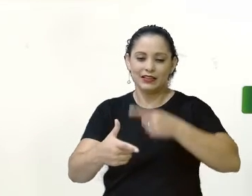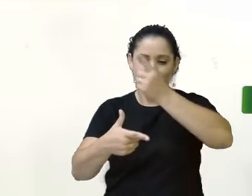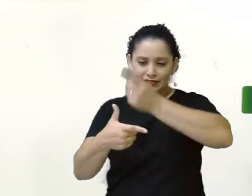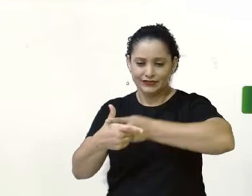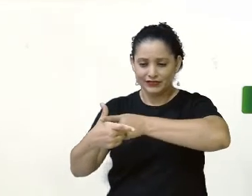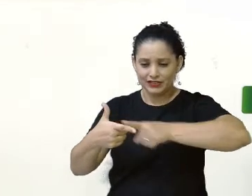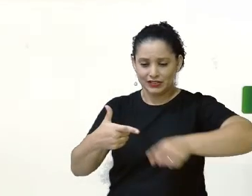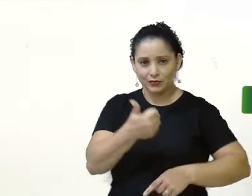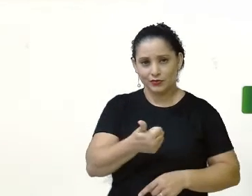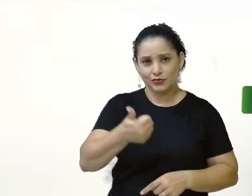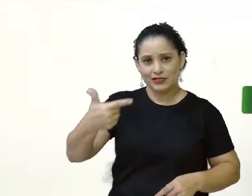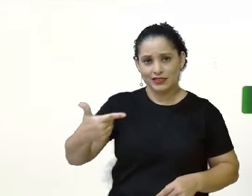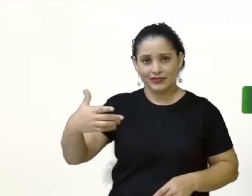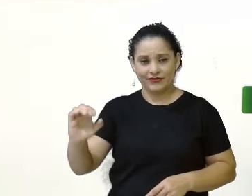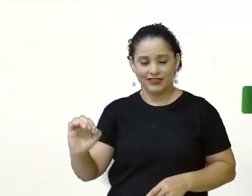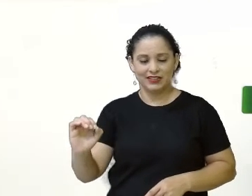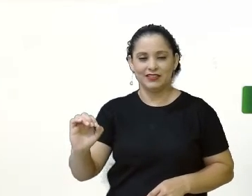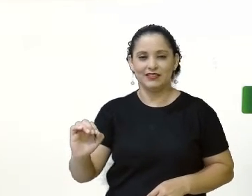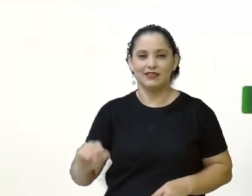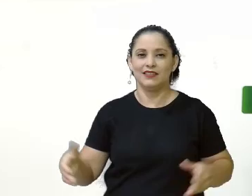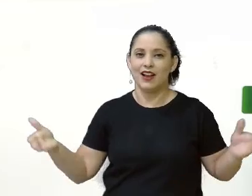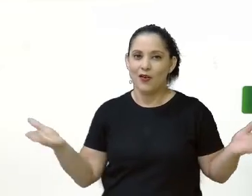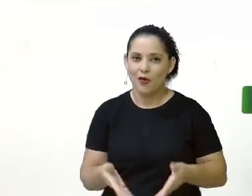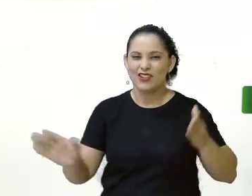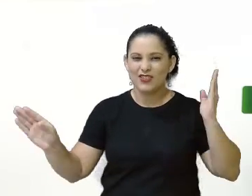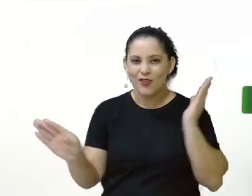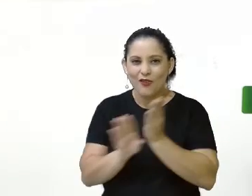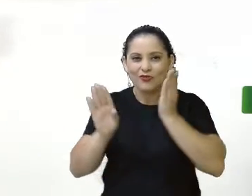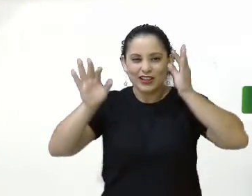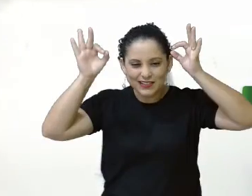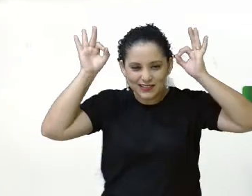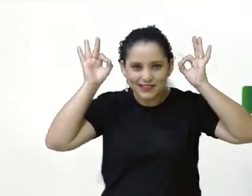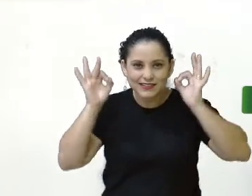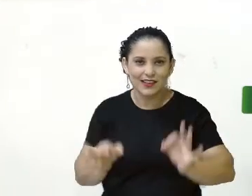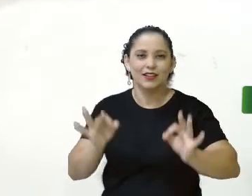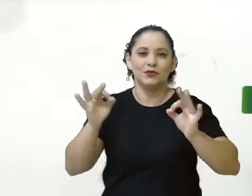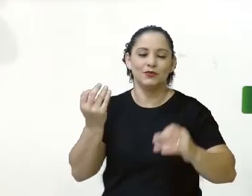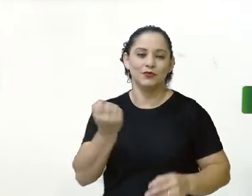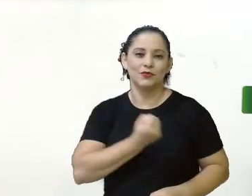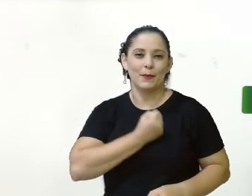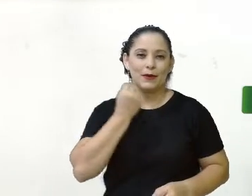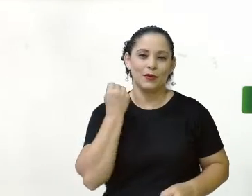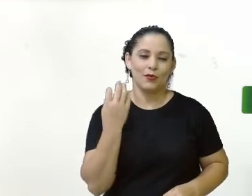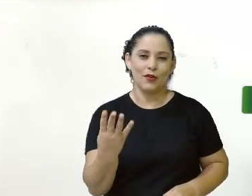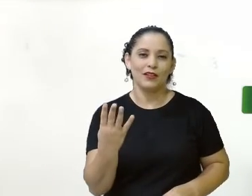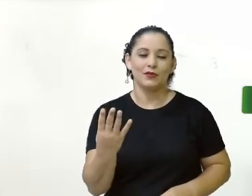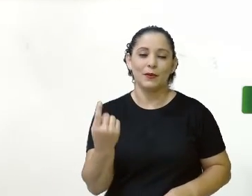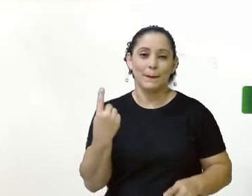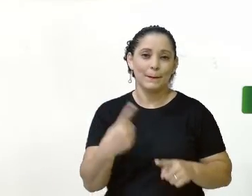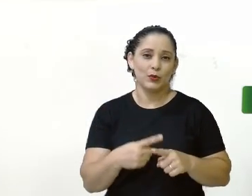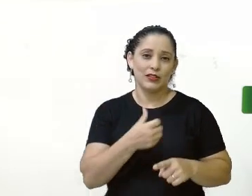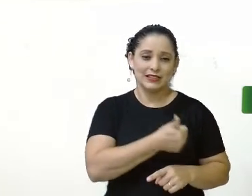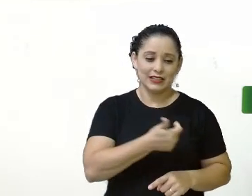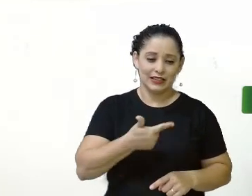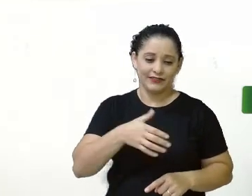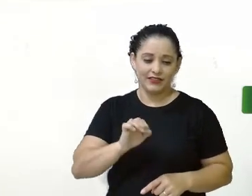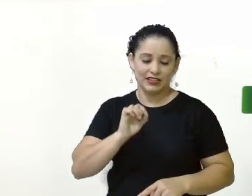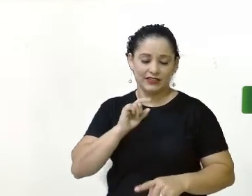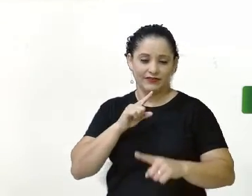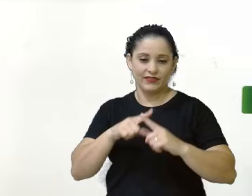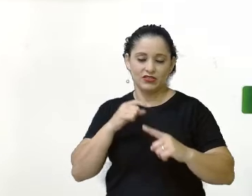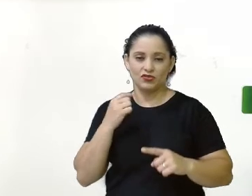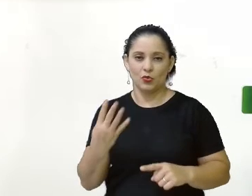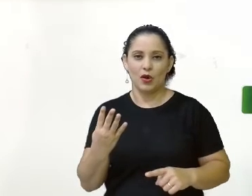120. Onde eu vou encontrar o número exato. Número 4. Porque 120 vezes 4 dá